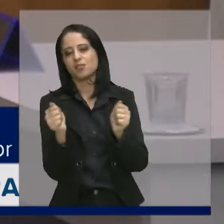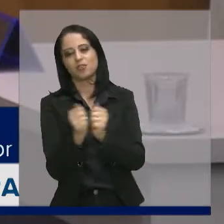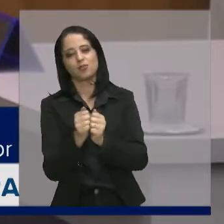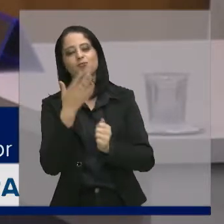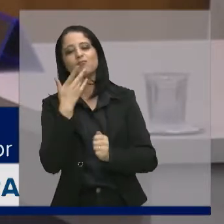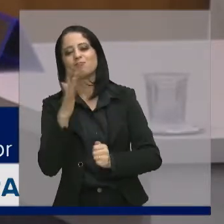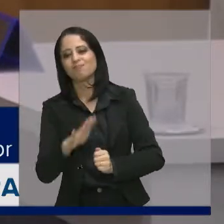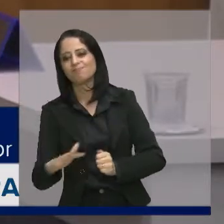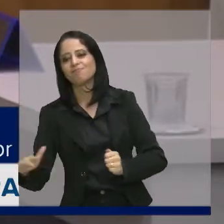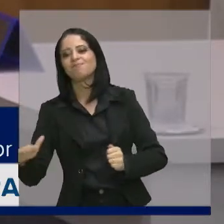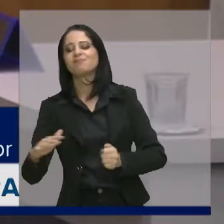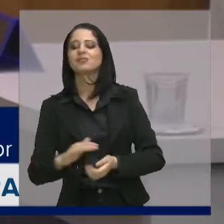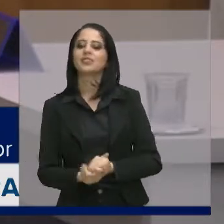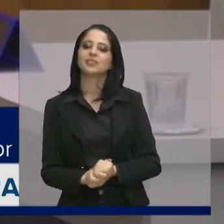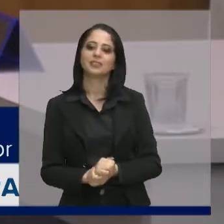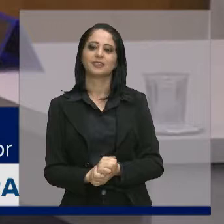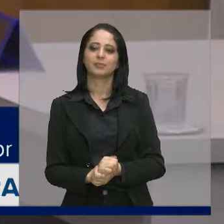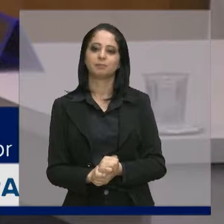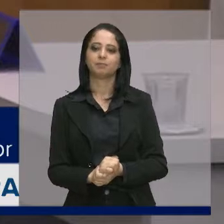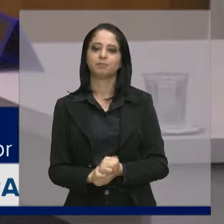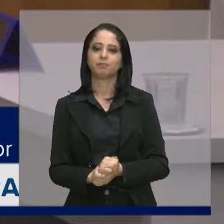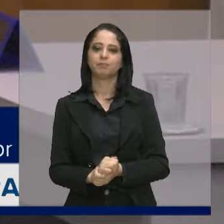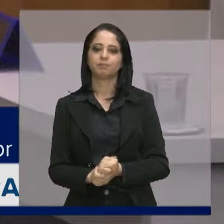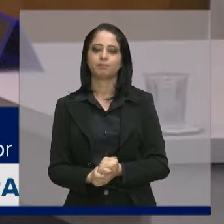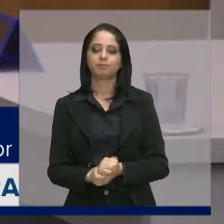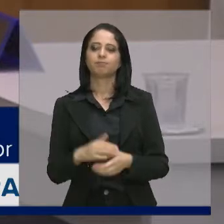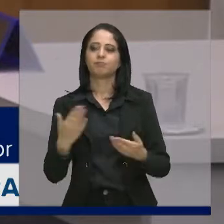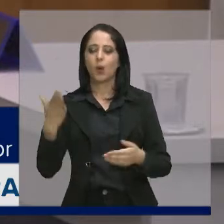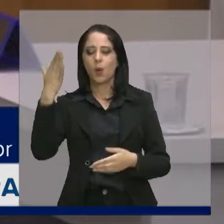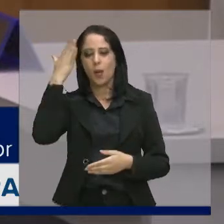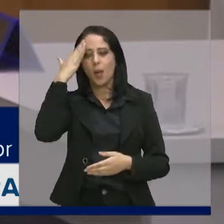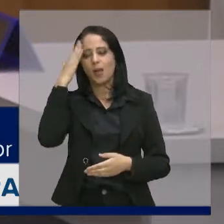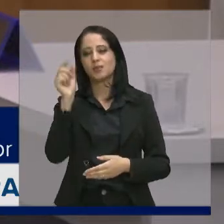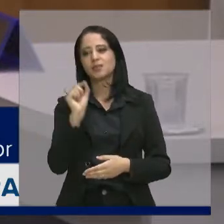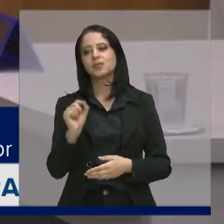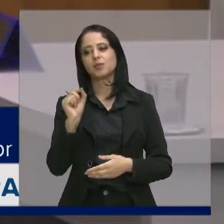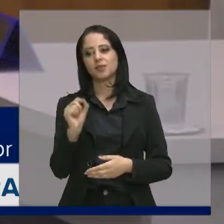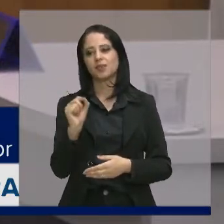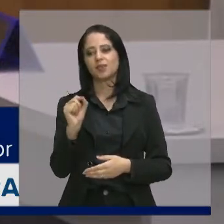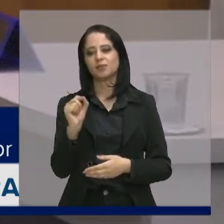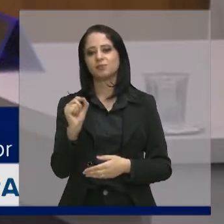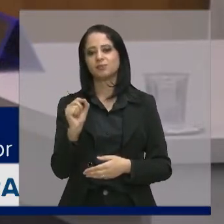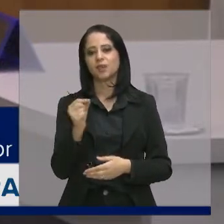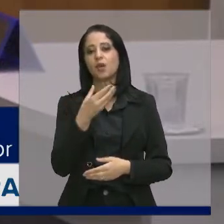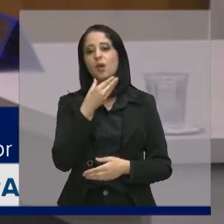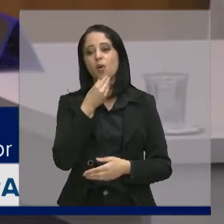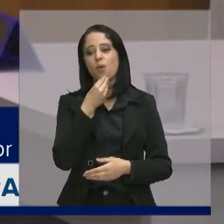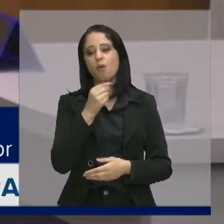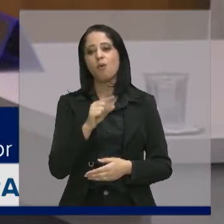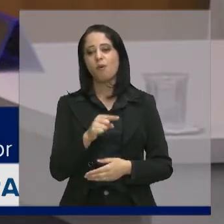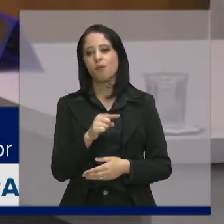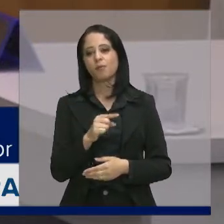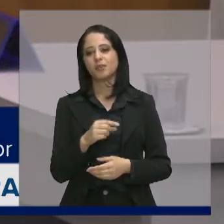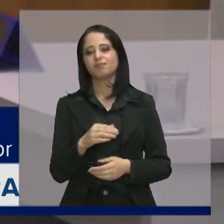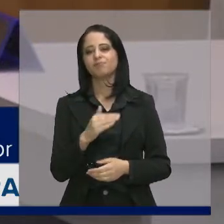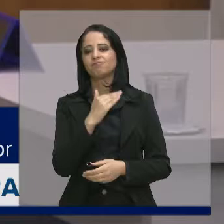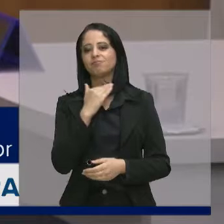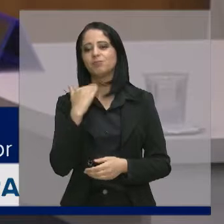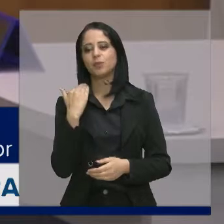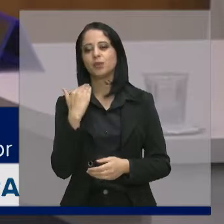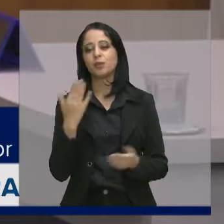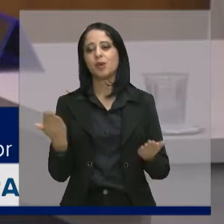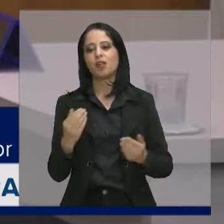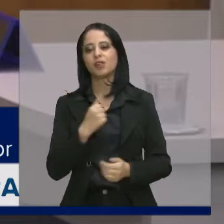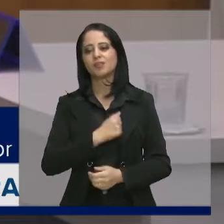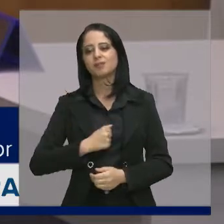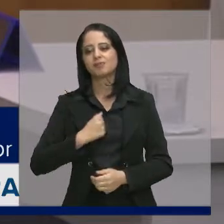pelo futebol. E a gente sabe que ele faz muita falta entre todos. Também quero